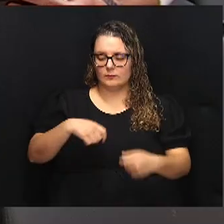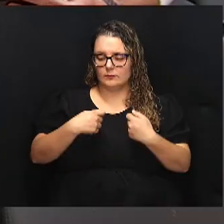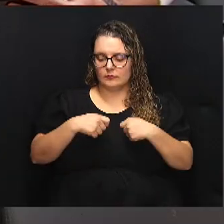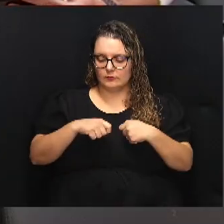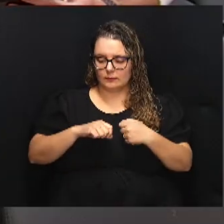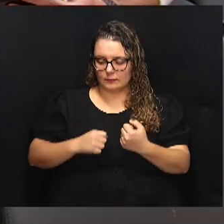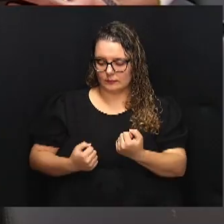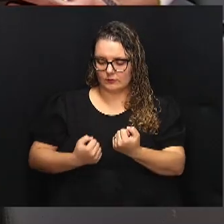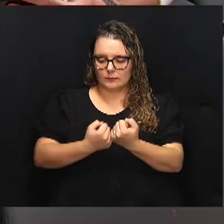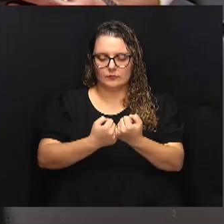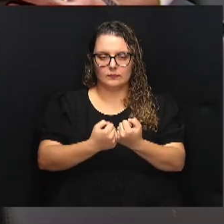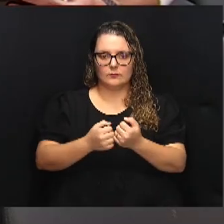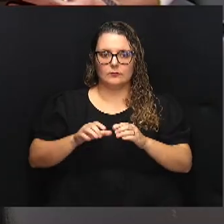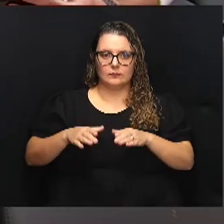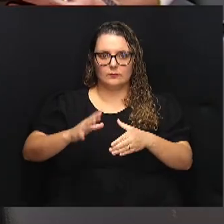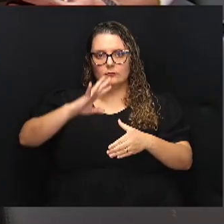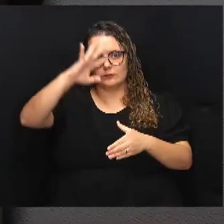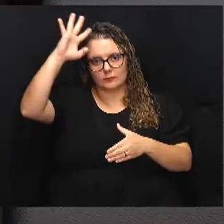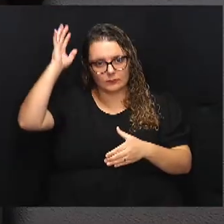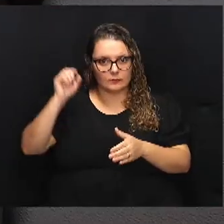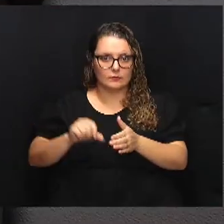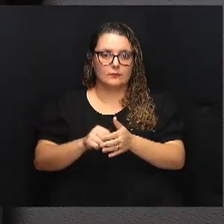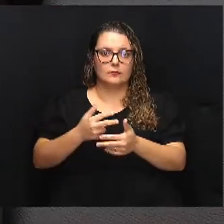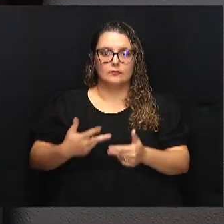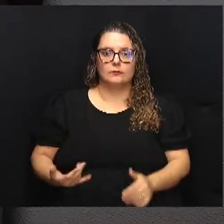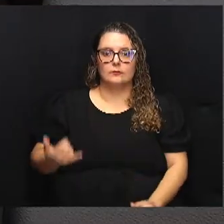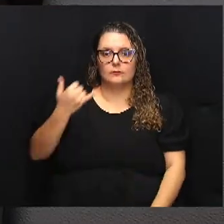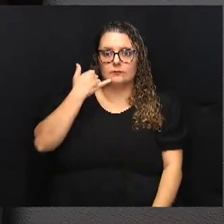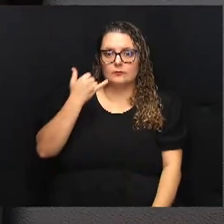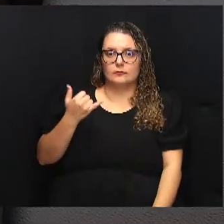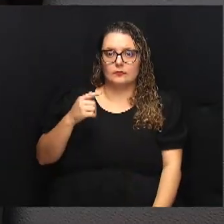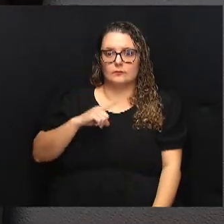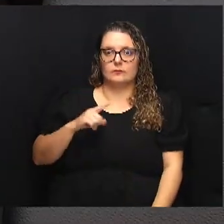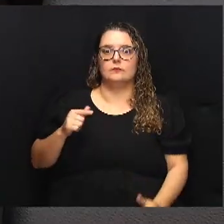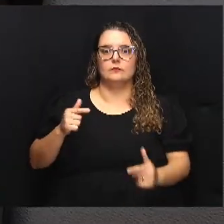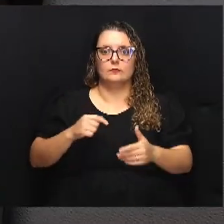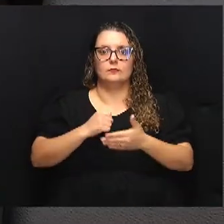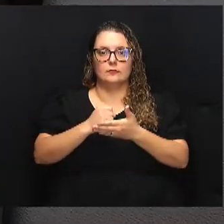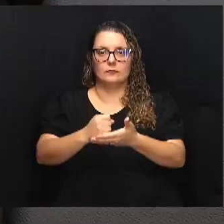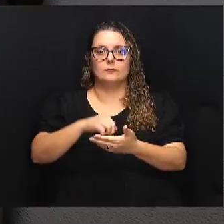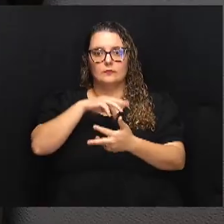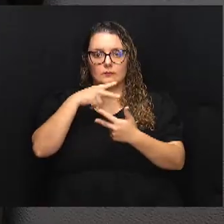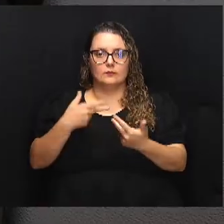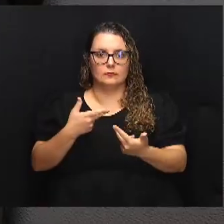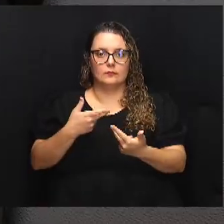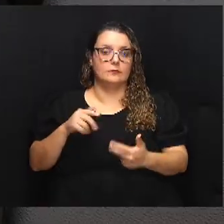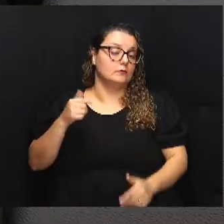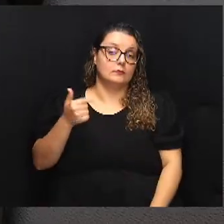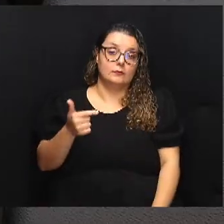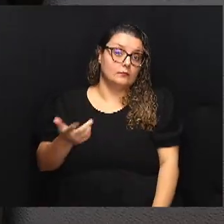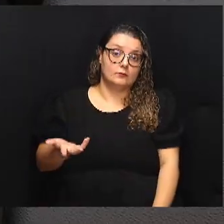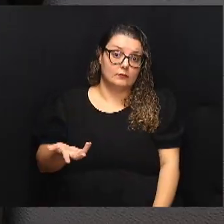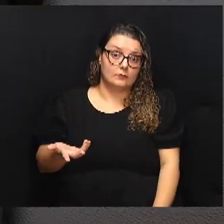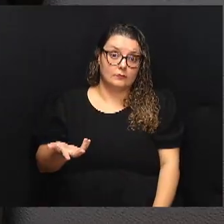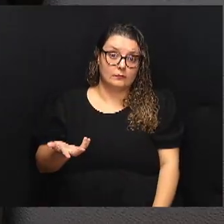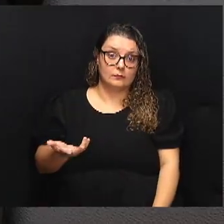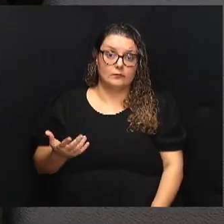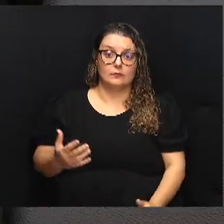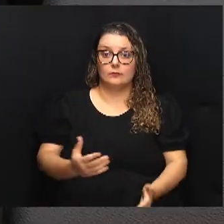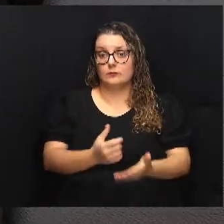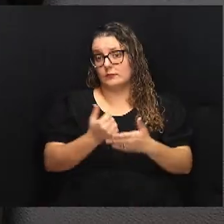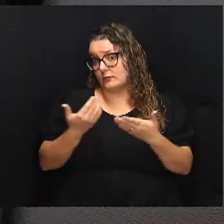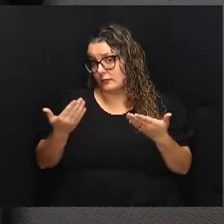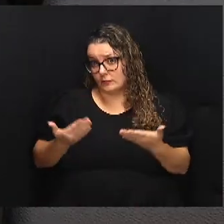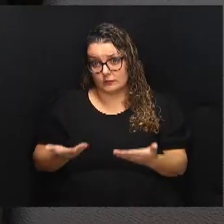do corpo de bombeiro. Primeira coisa, o corpo de bombeiro falou assim, você tem lugar para levar o animal? É assim, porque não tem como você fazer resgate